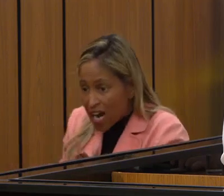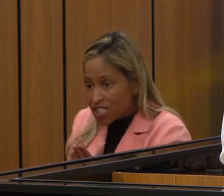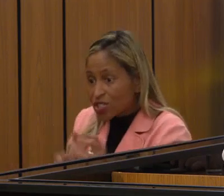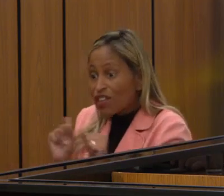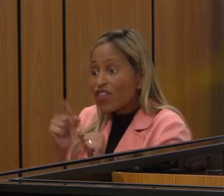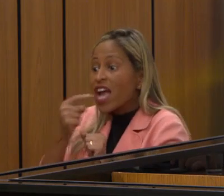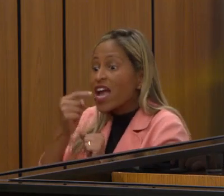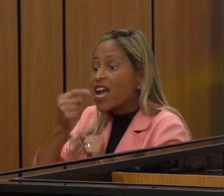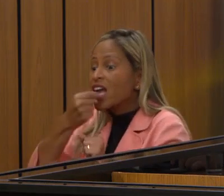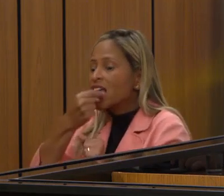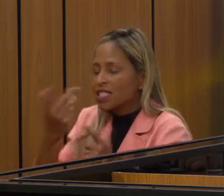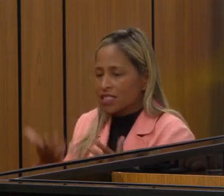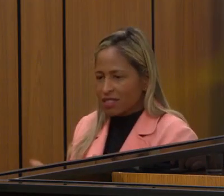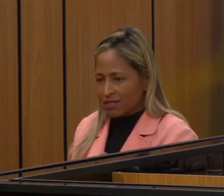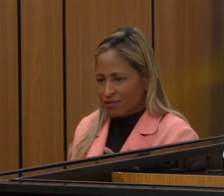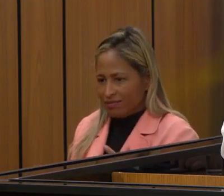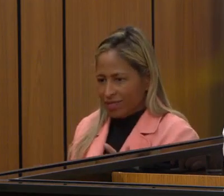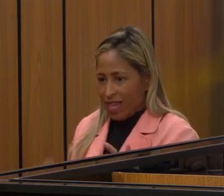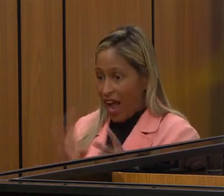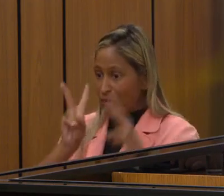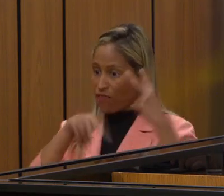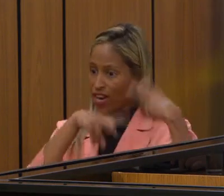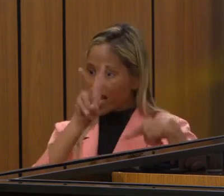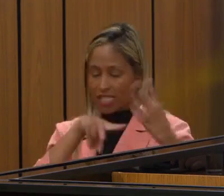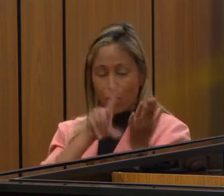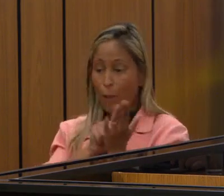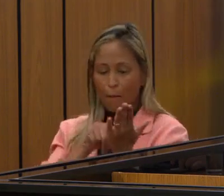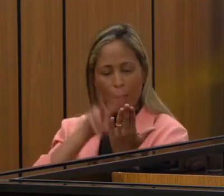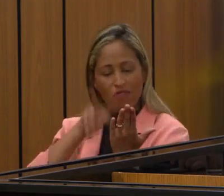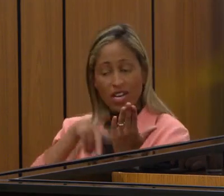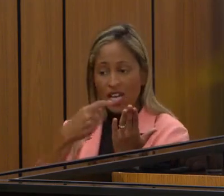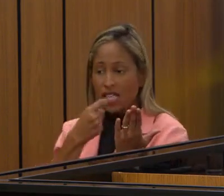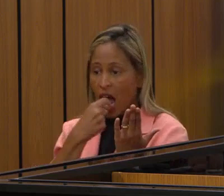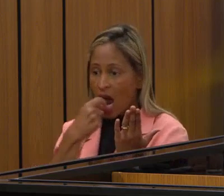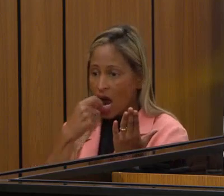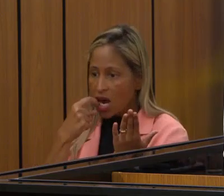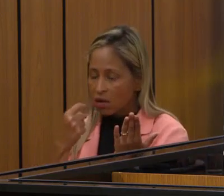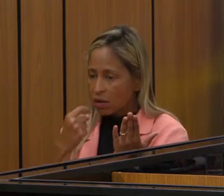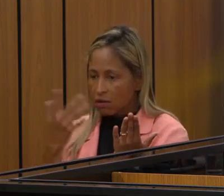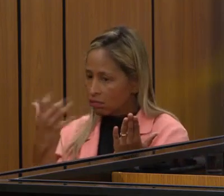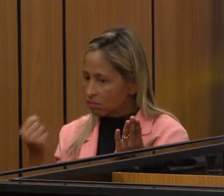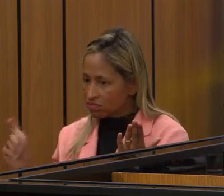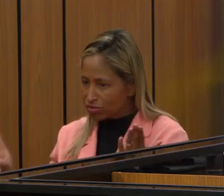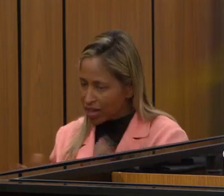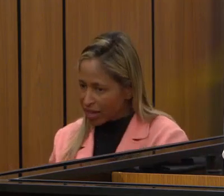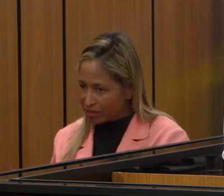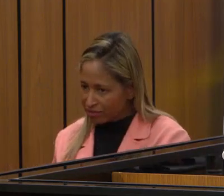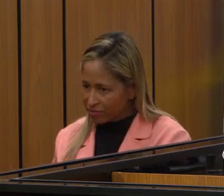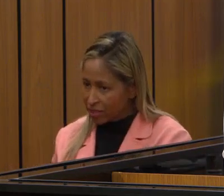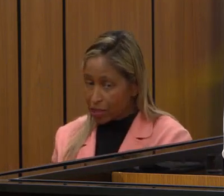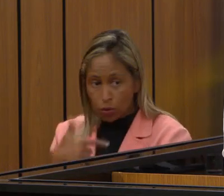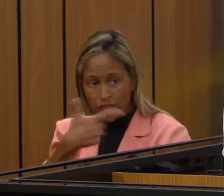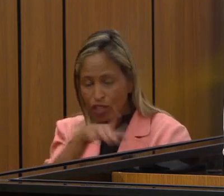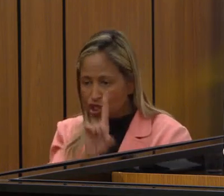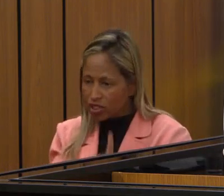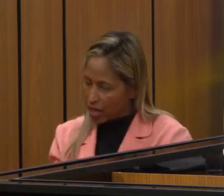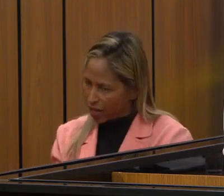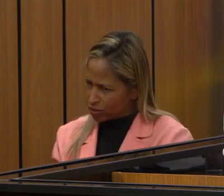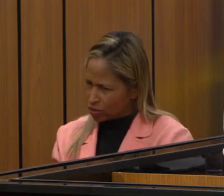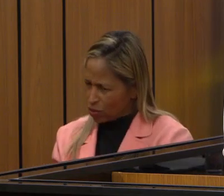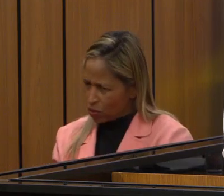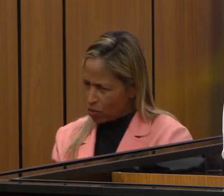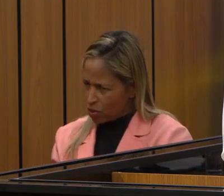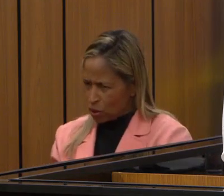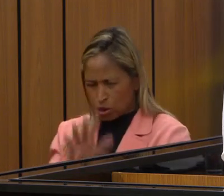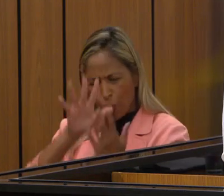o que que tá acontecendo com a gente como que foi iniciada esse tratamento nos negaram nós não temos esse direito de ter um